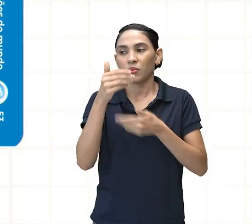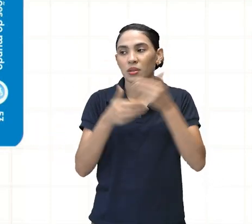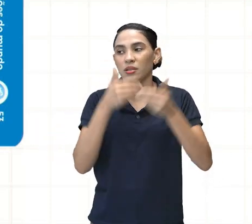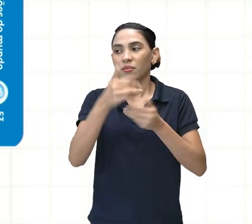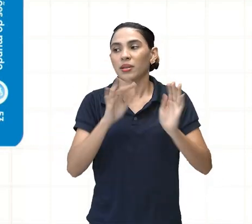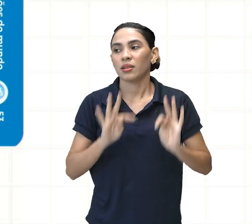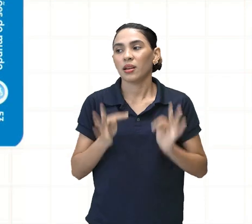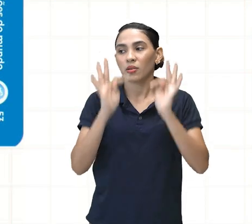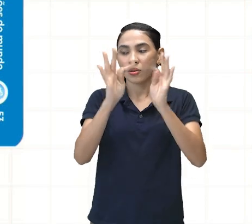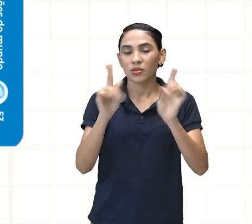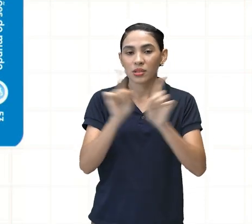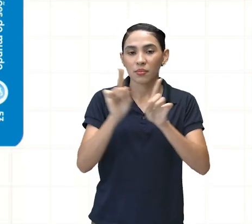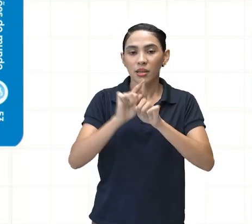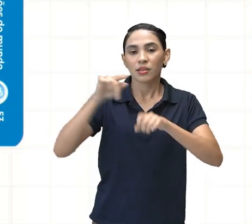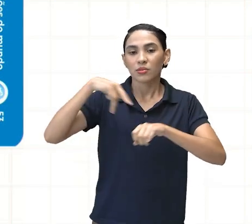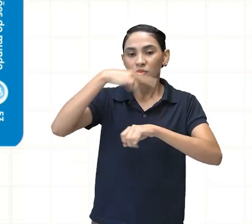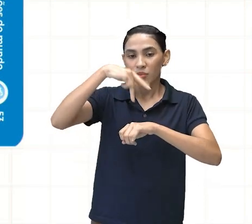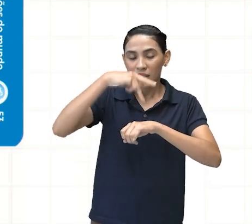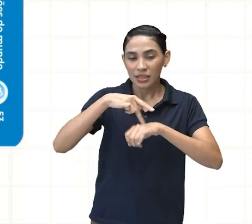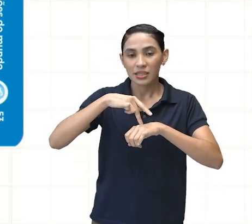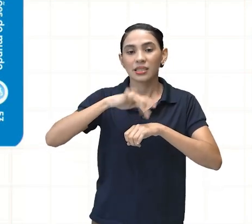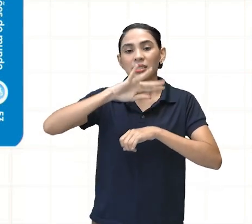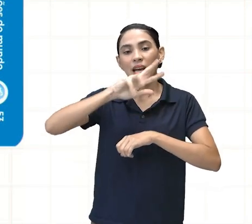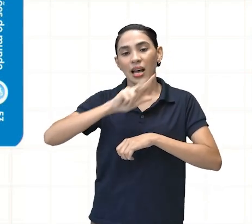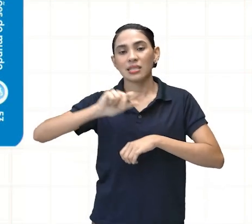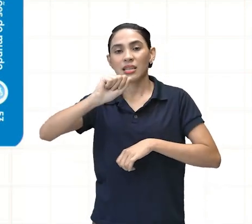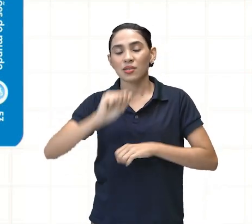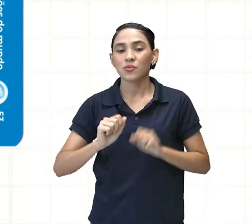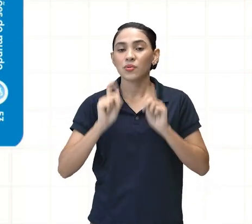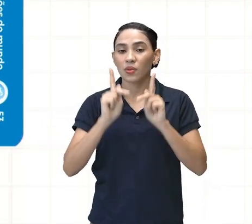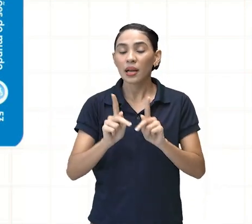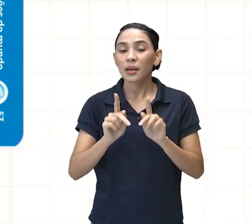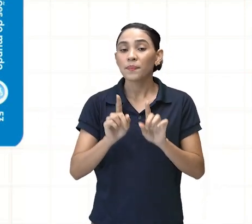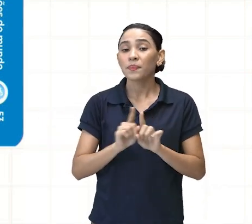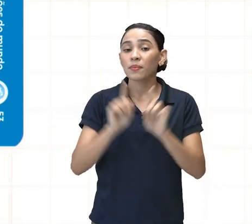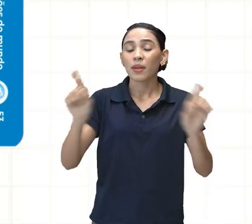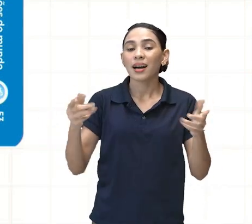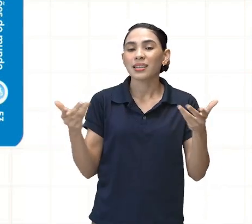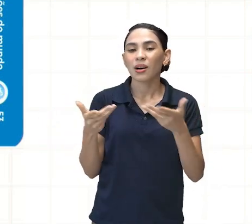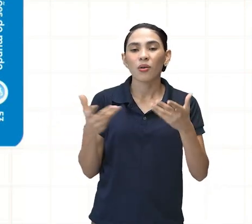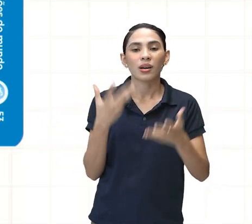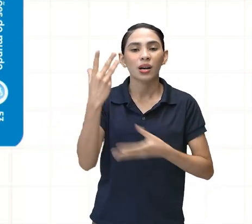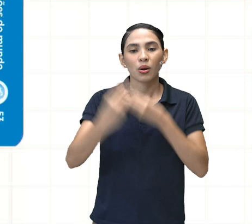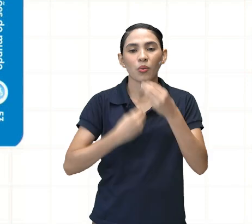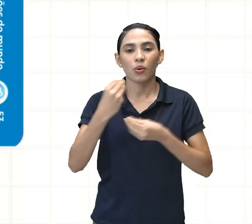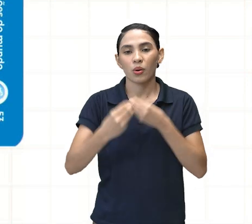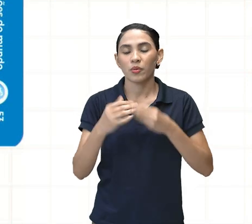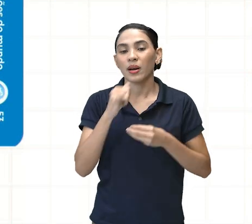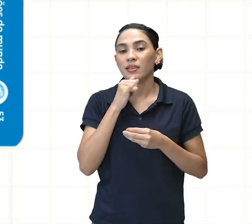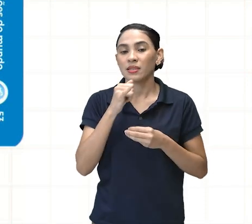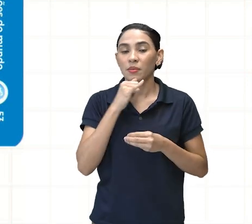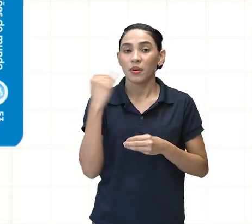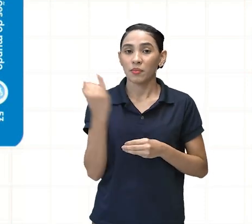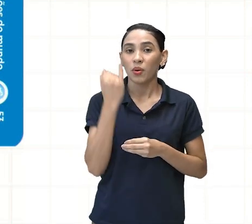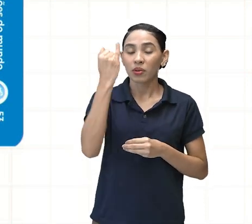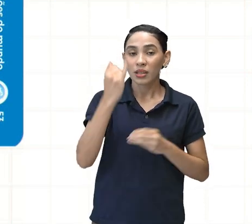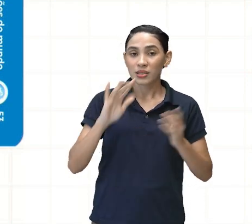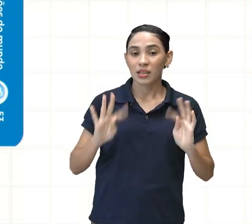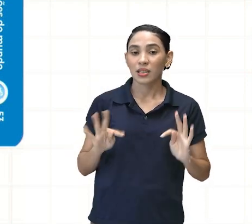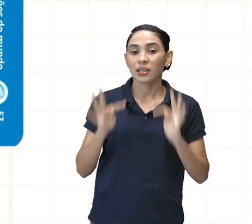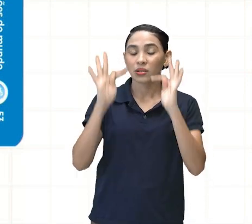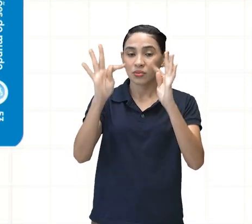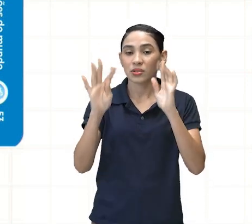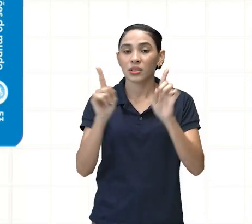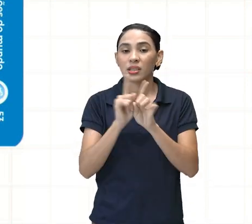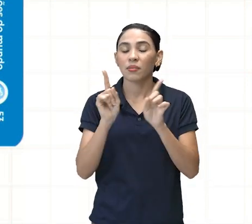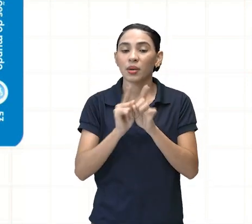desenvolvimento tecnológico dos países asiáticos, tá bom? Agora, como é que está a importância da